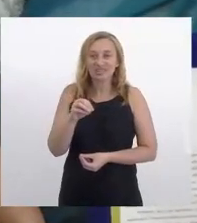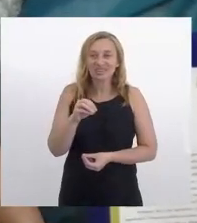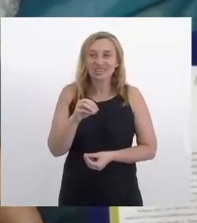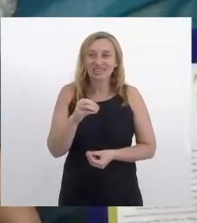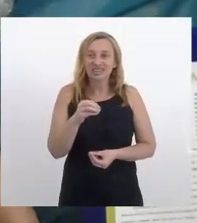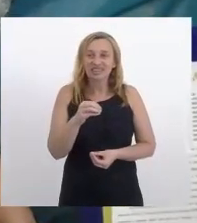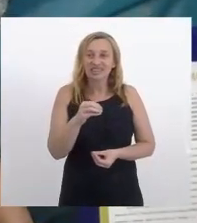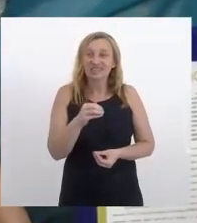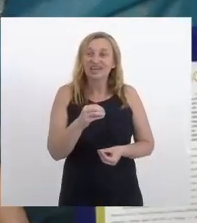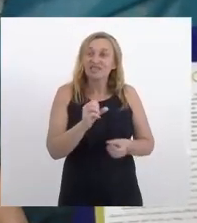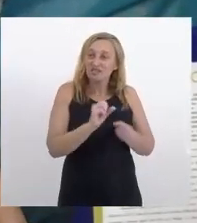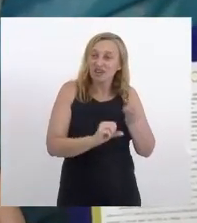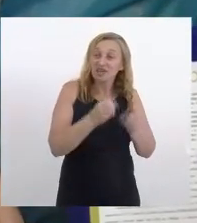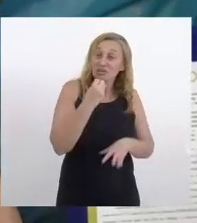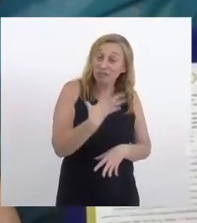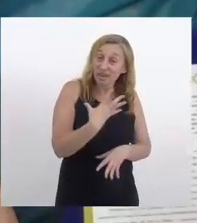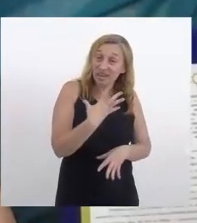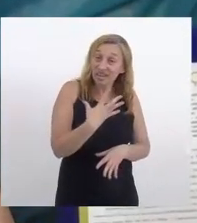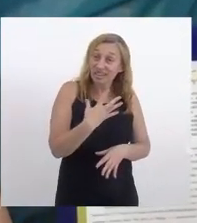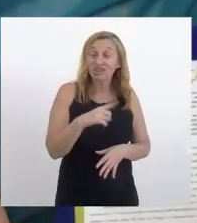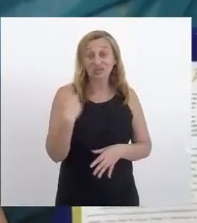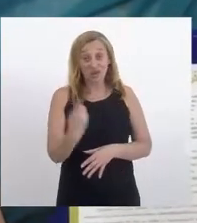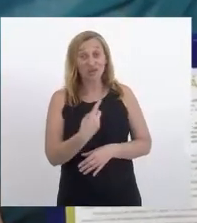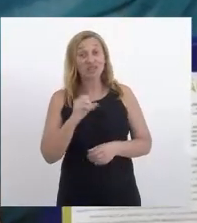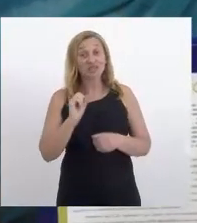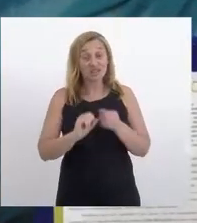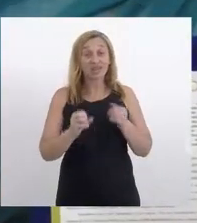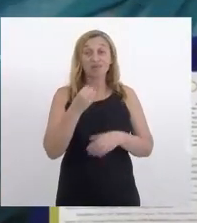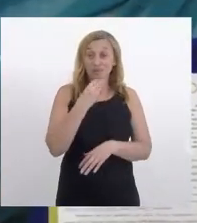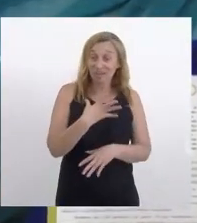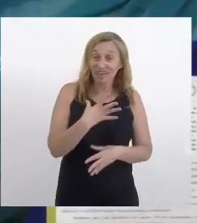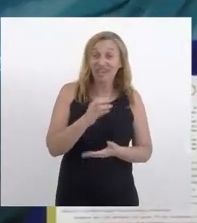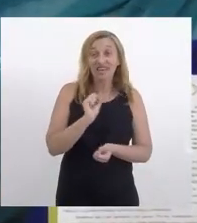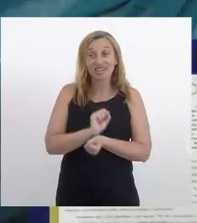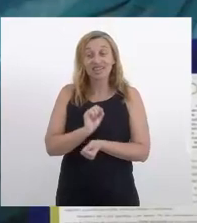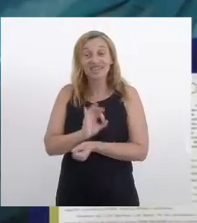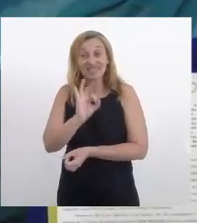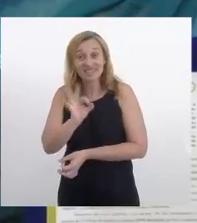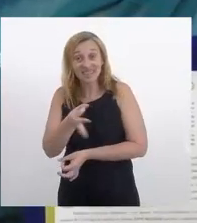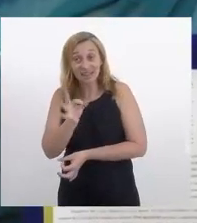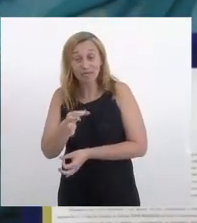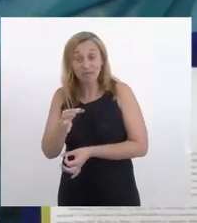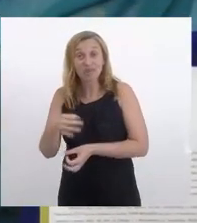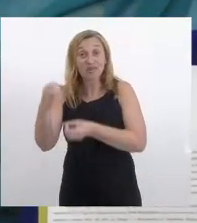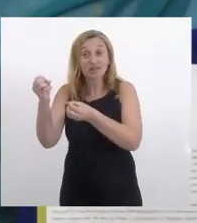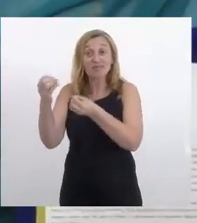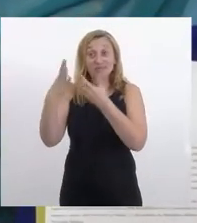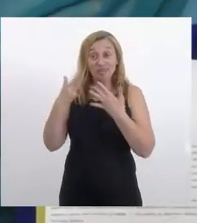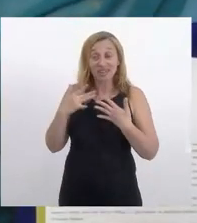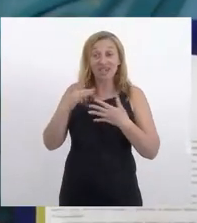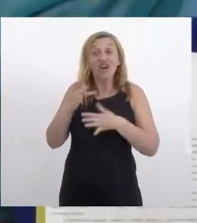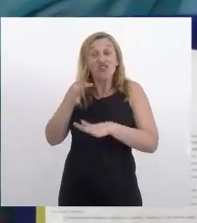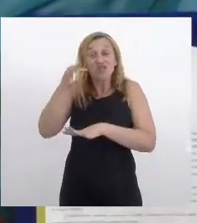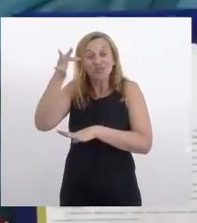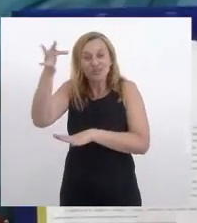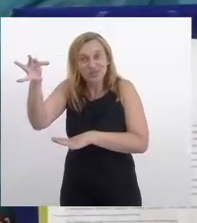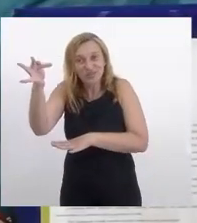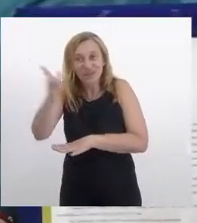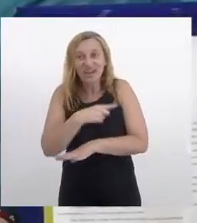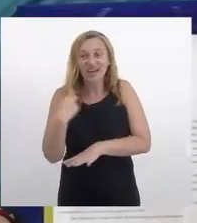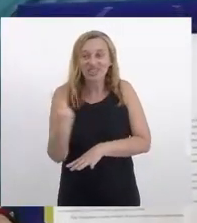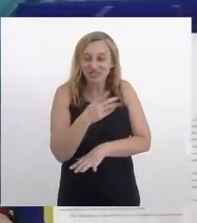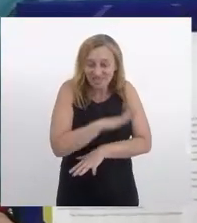plantando tamareiras. Esperamos realmente, Bacite, que no futuro as